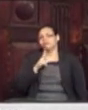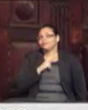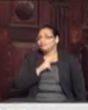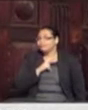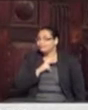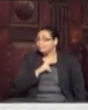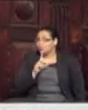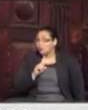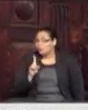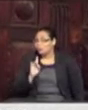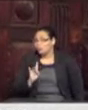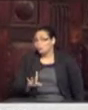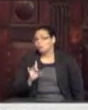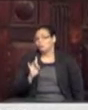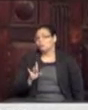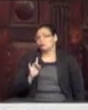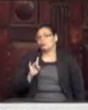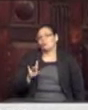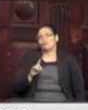não só são